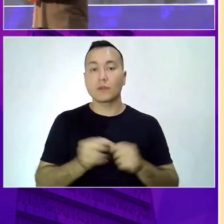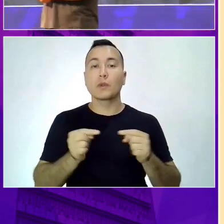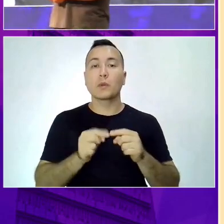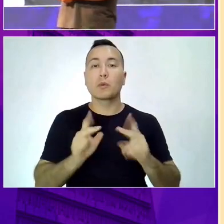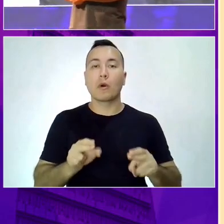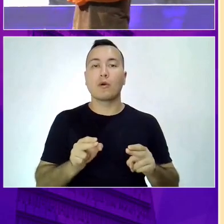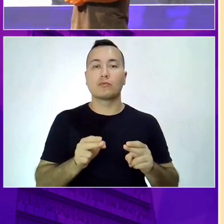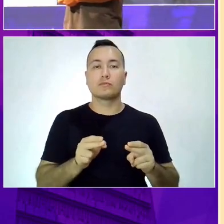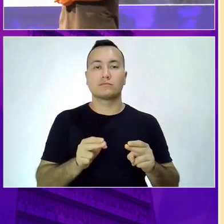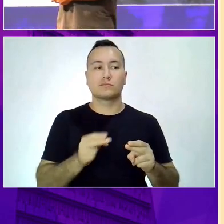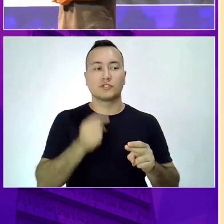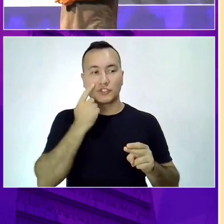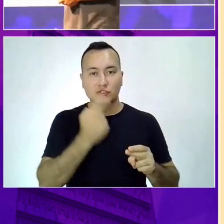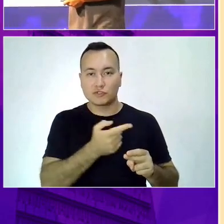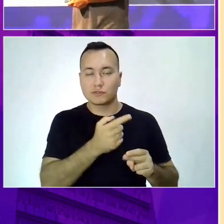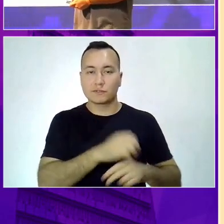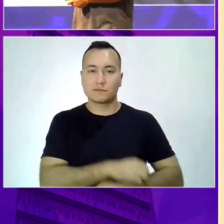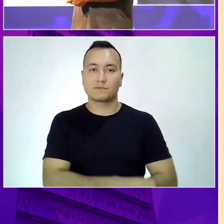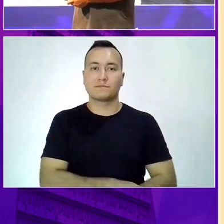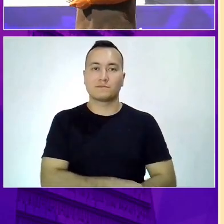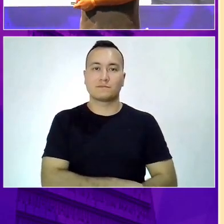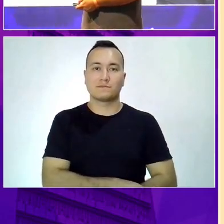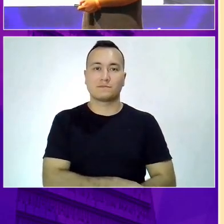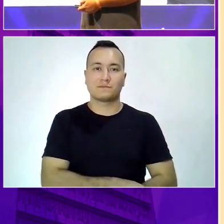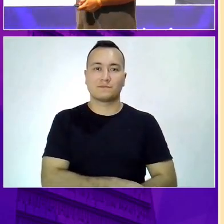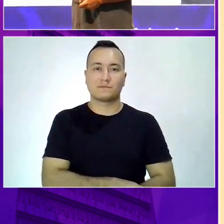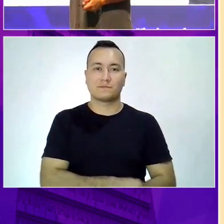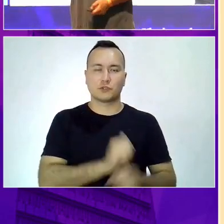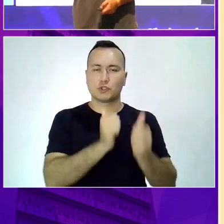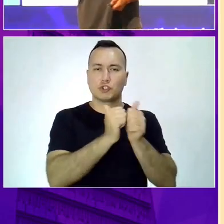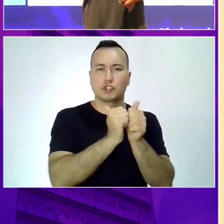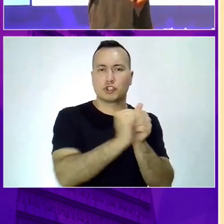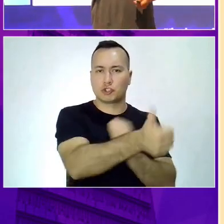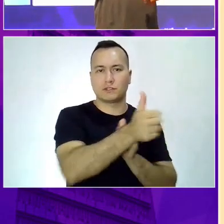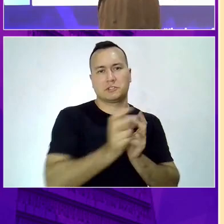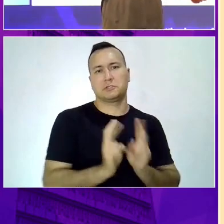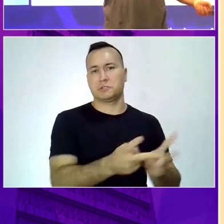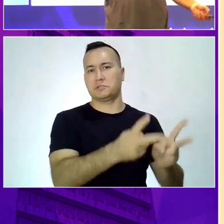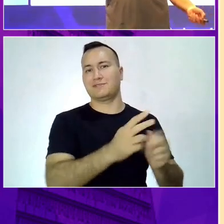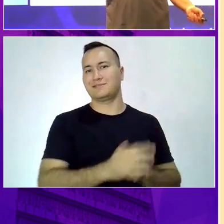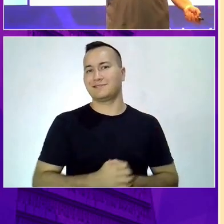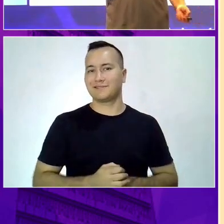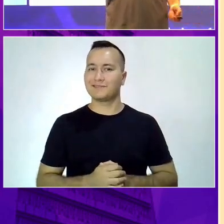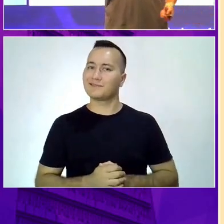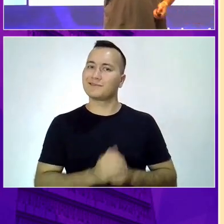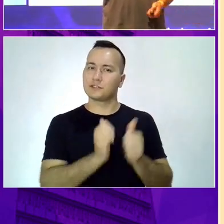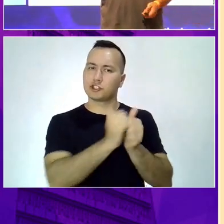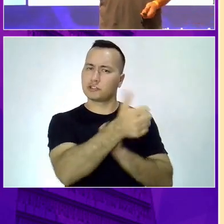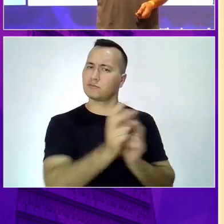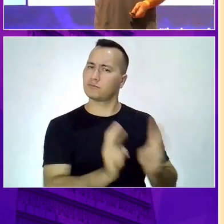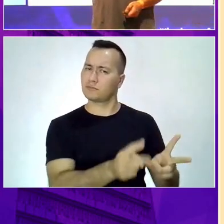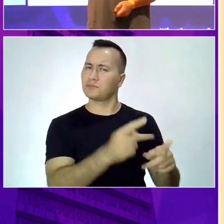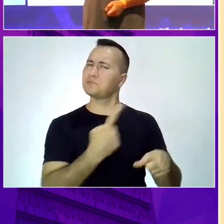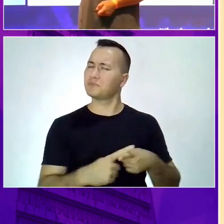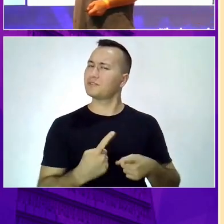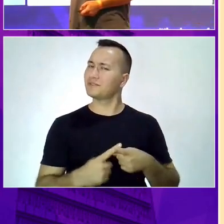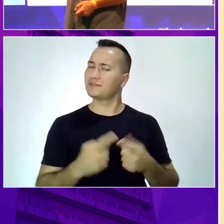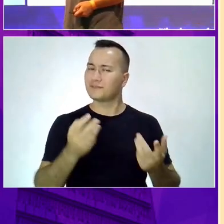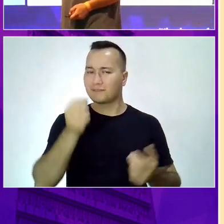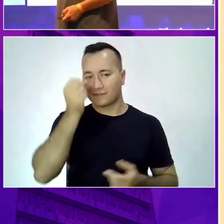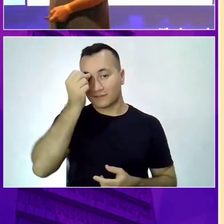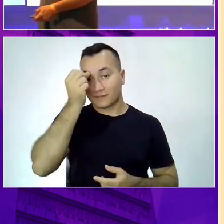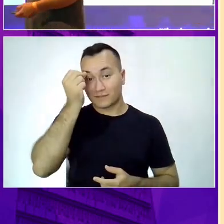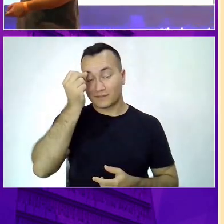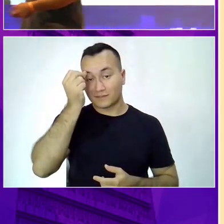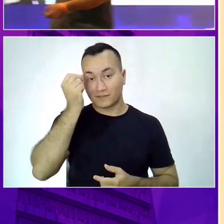O Simon Sinek falava justamente sobre Start with Why. Começar com o porquê. Sim? E agora,